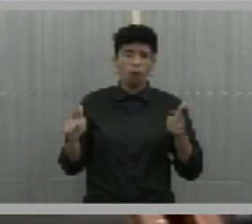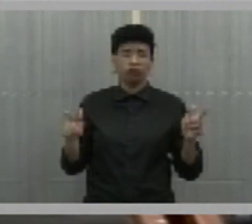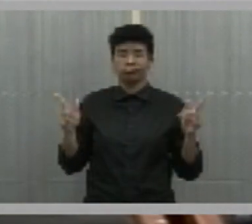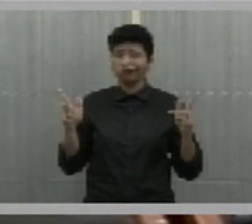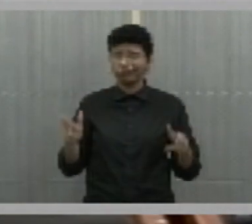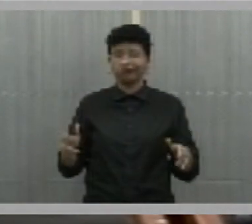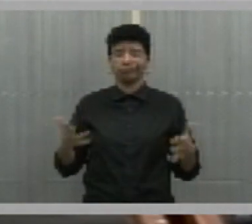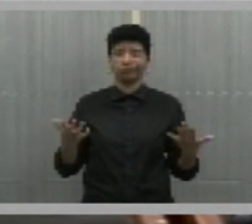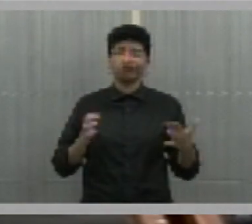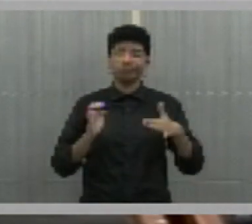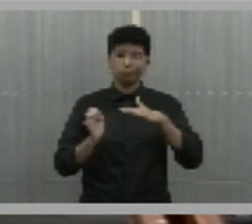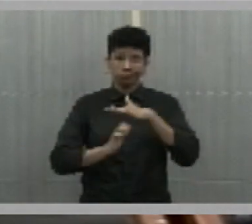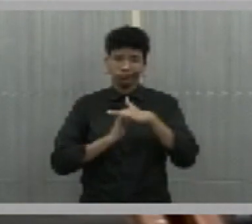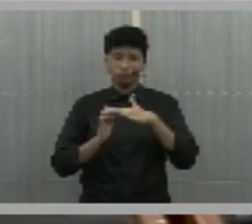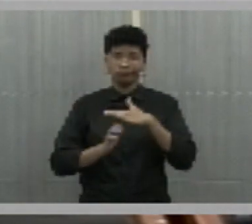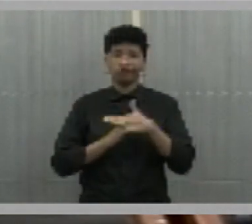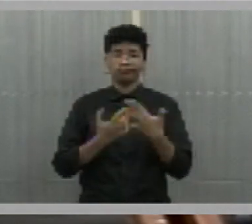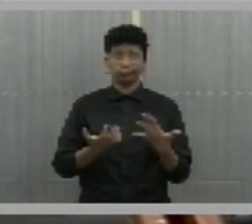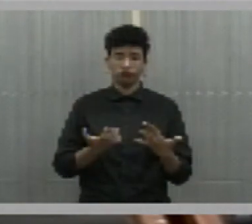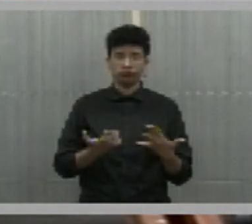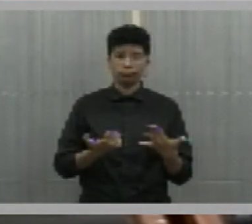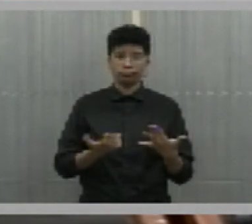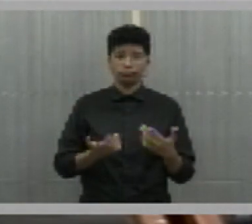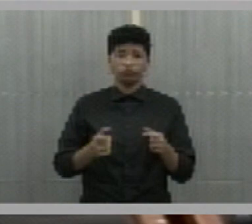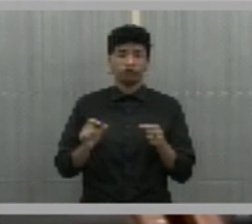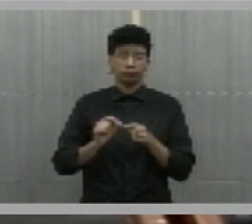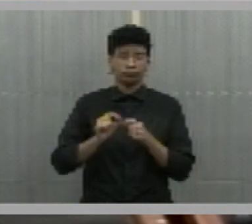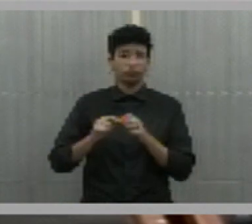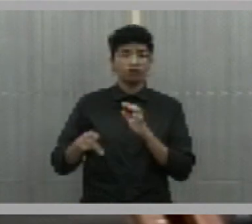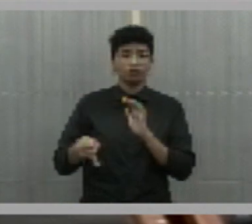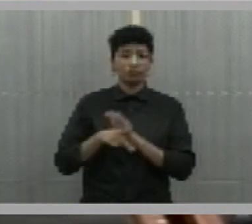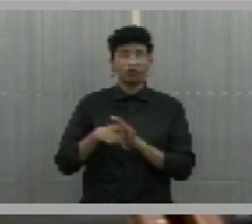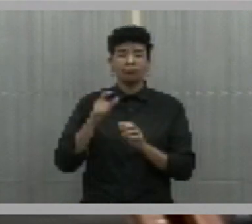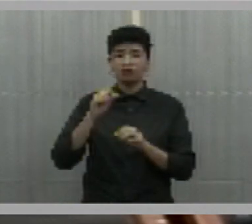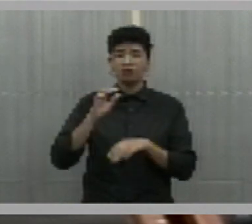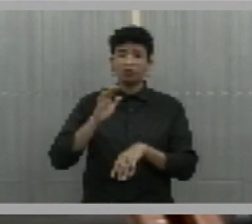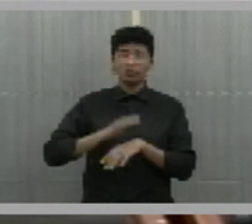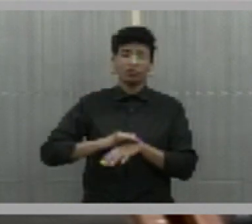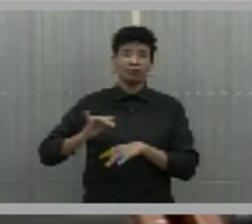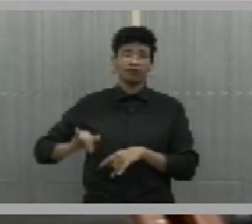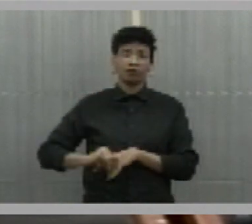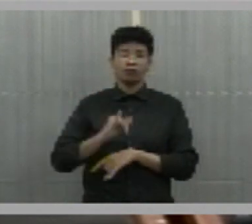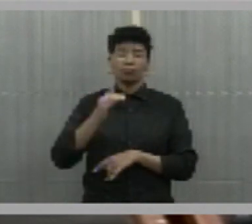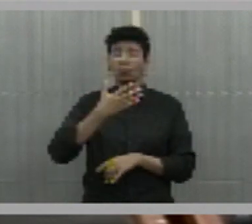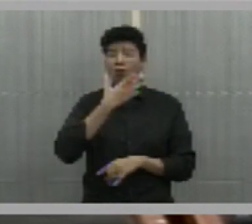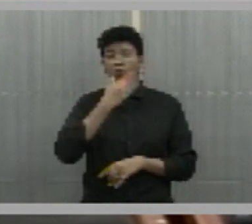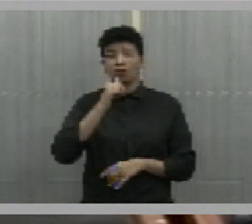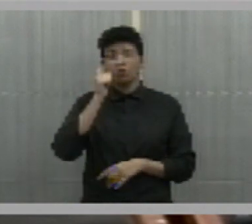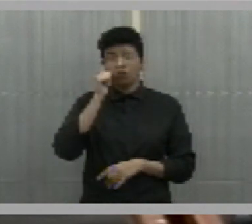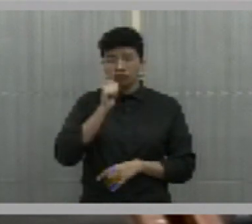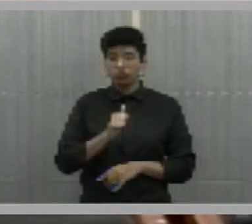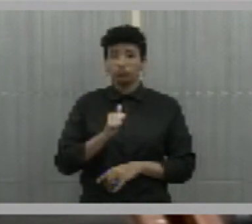a Equatorial faz ouvido de mercador naquilo que é mais importante para um homem, para uma mulher,